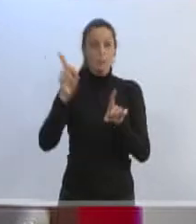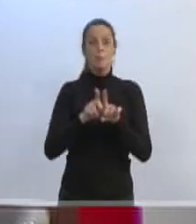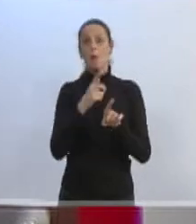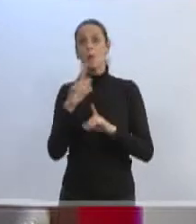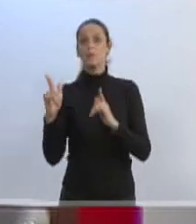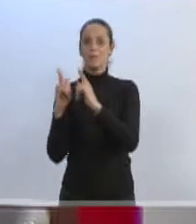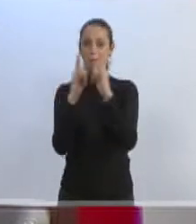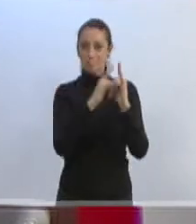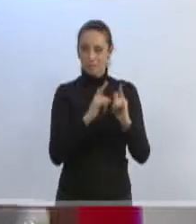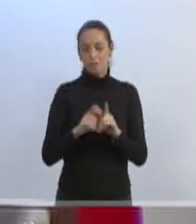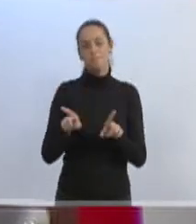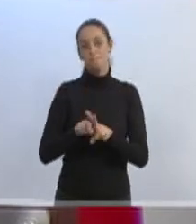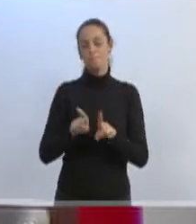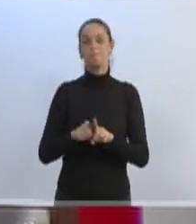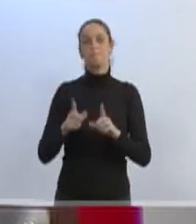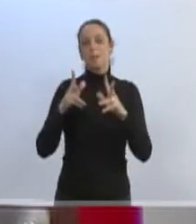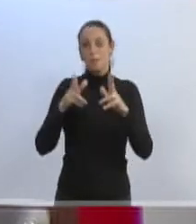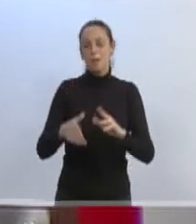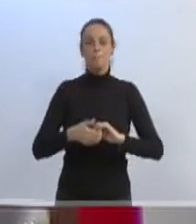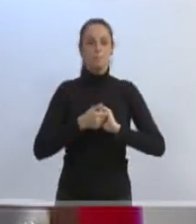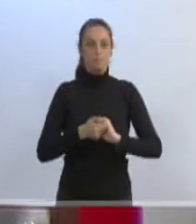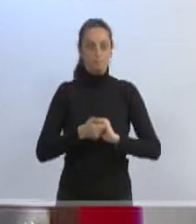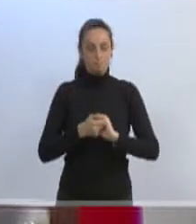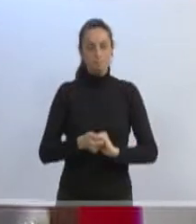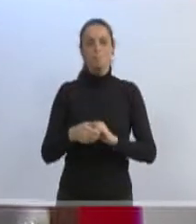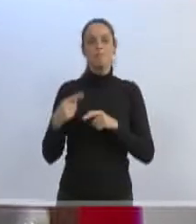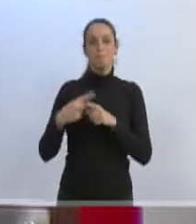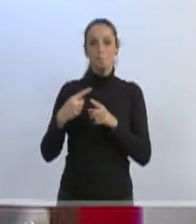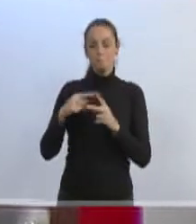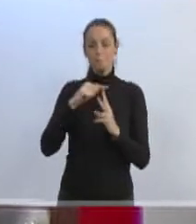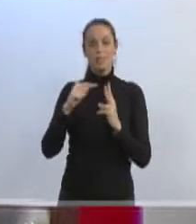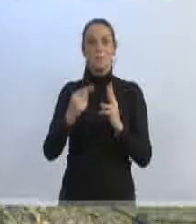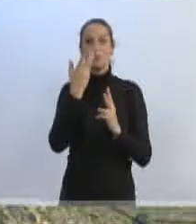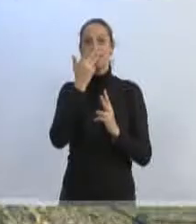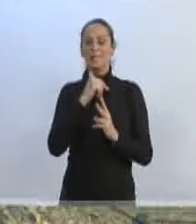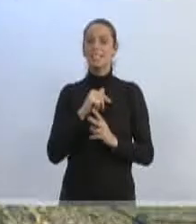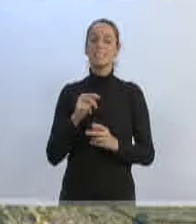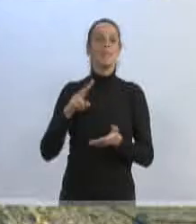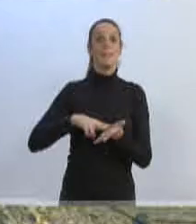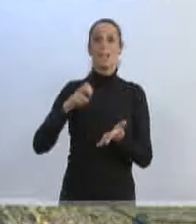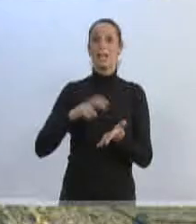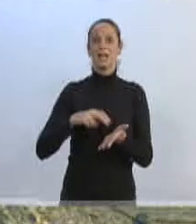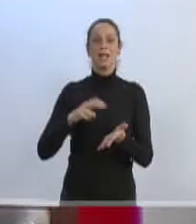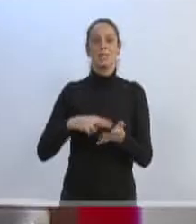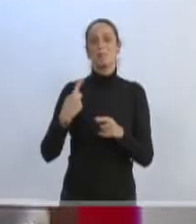singela homenagem porque eu achei demais. As crianças foram lá e saíram falando até hoje. Era isso, senhor presidente, na tarde de hoje. Obrigado.